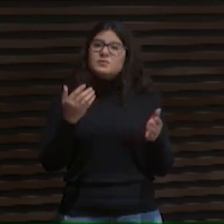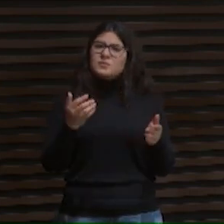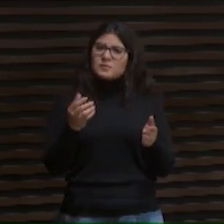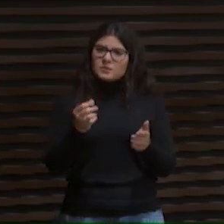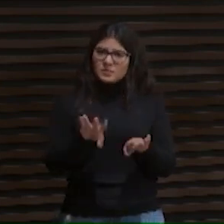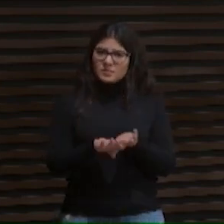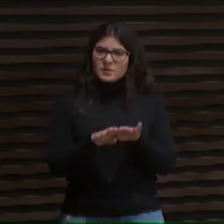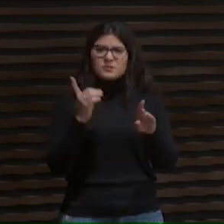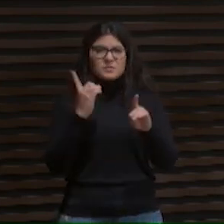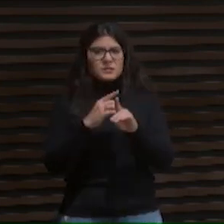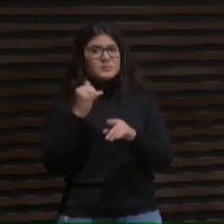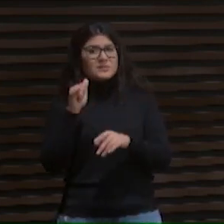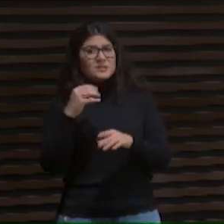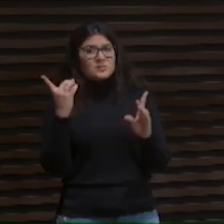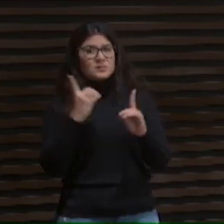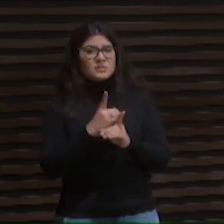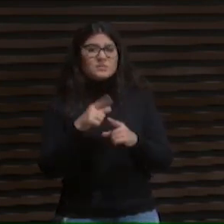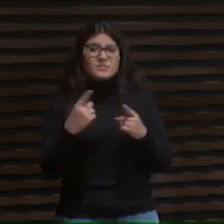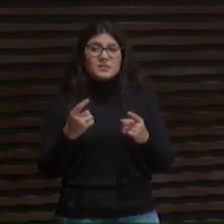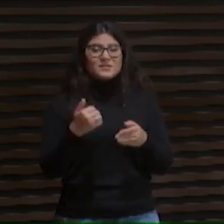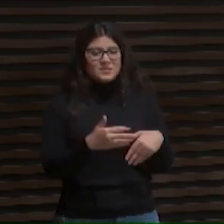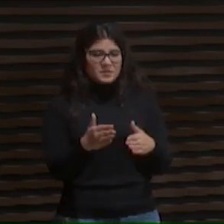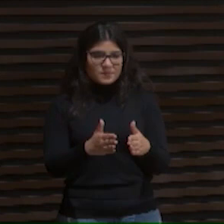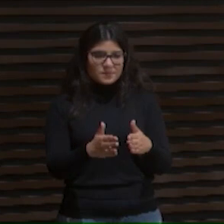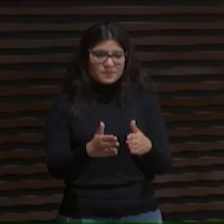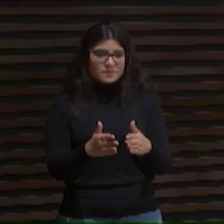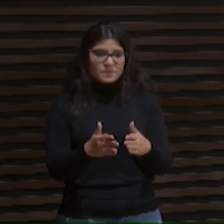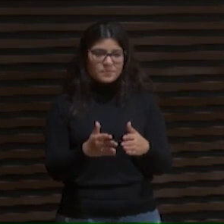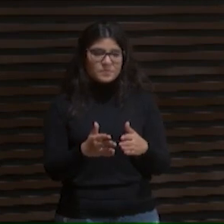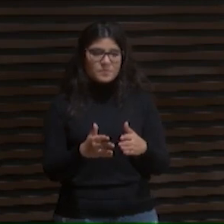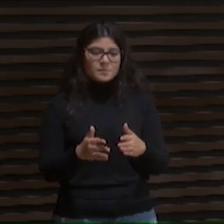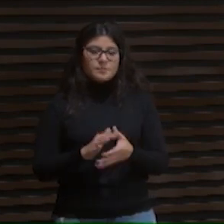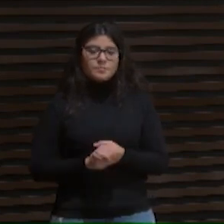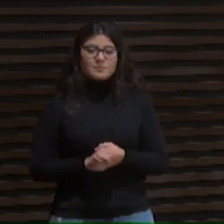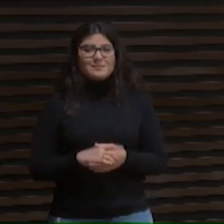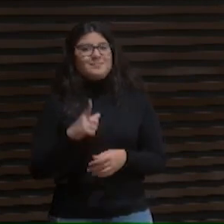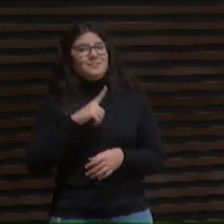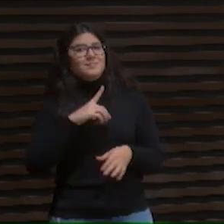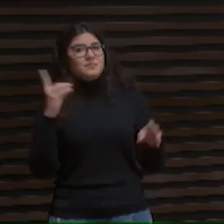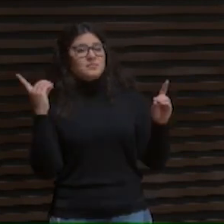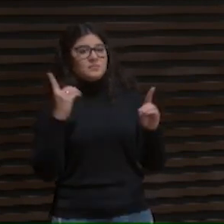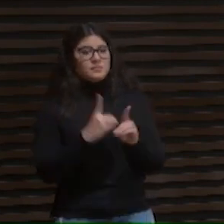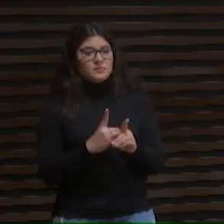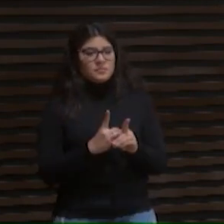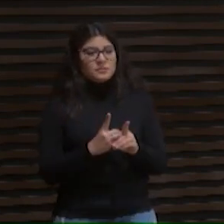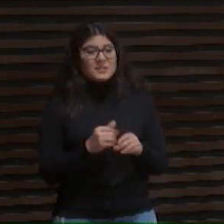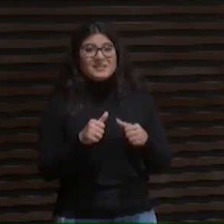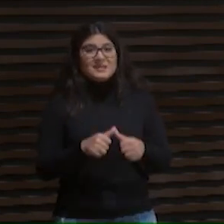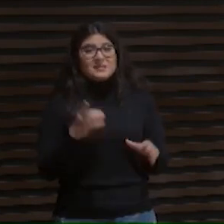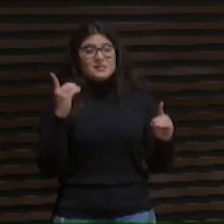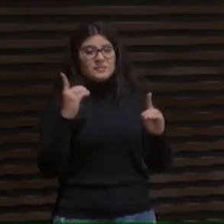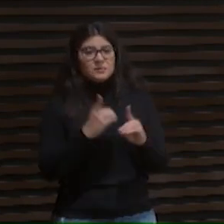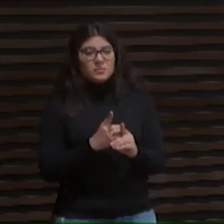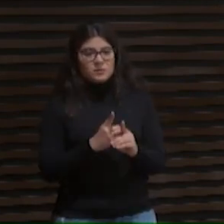encontrassem. Mas durante aquele caminho há um encontro. E nesse